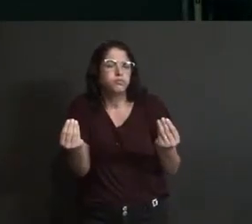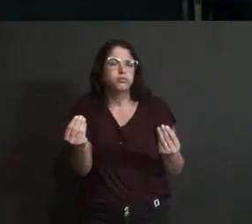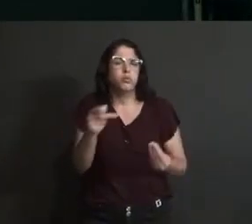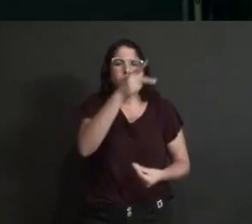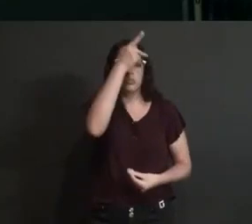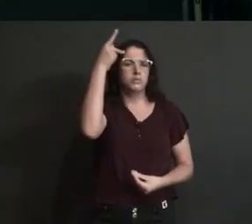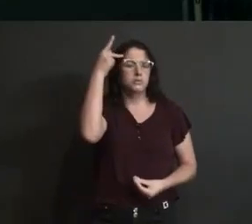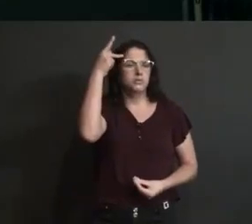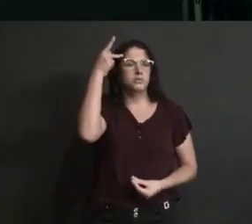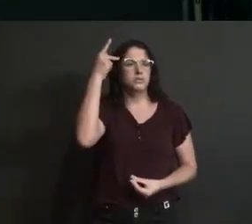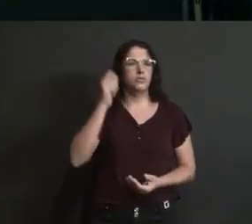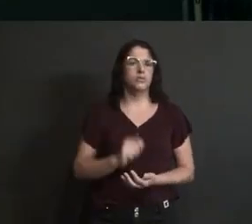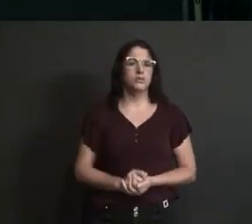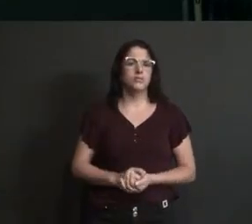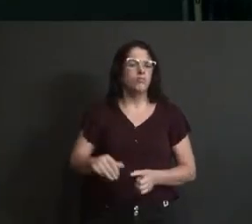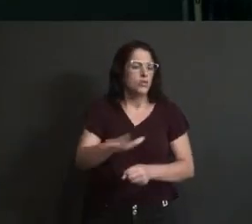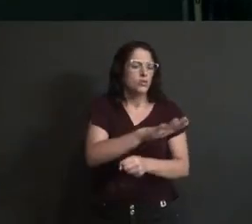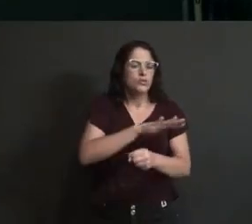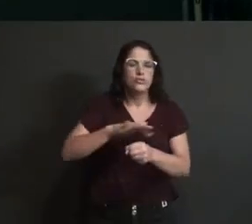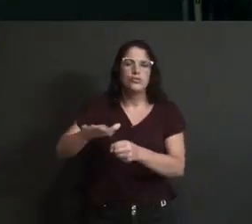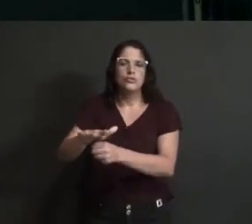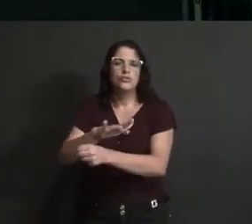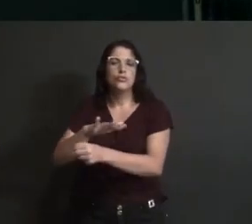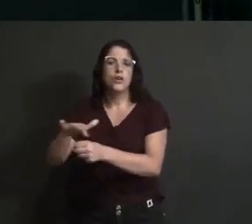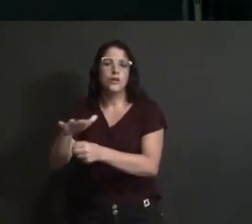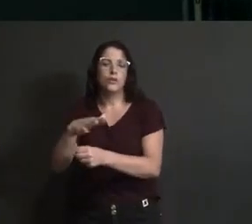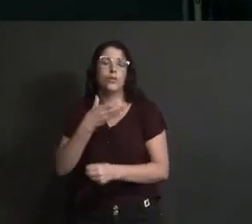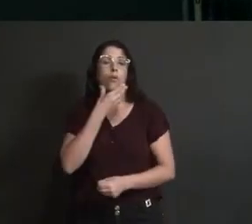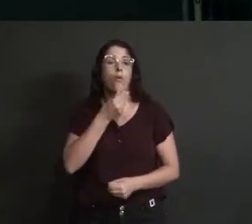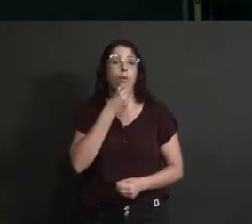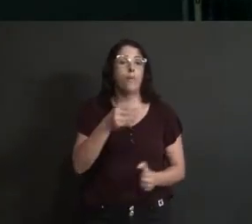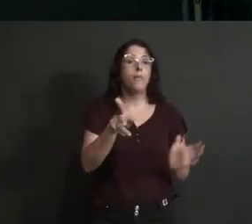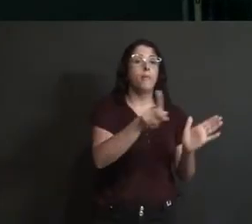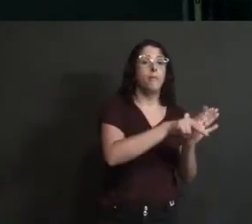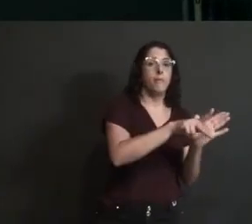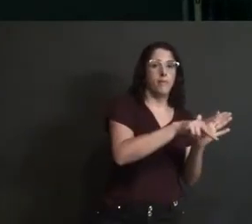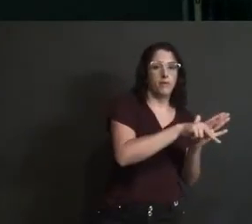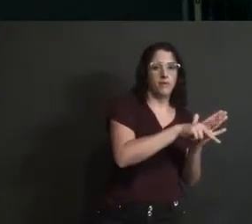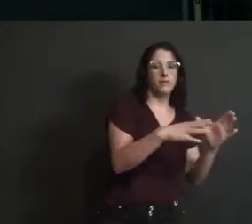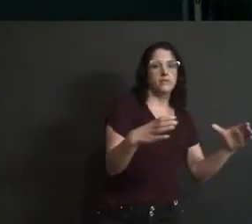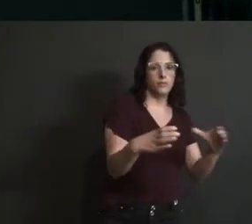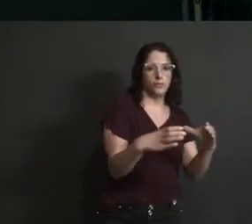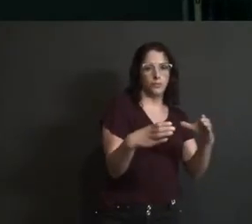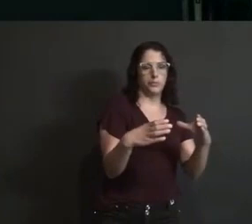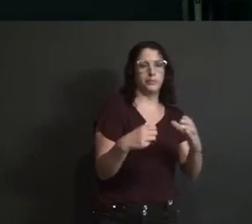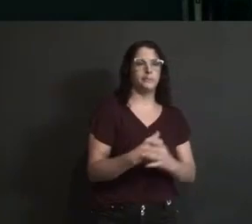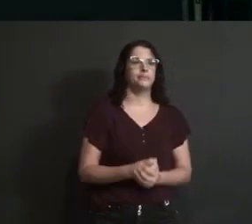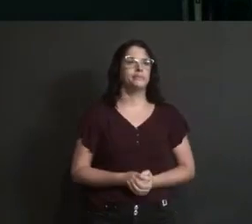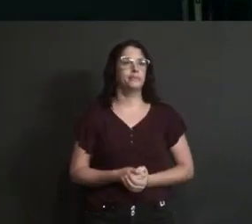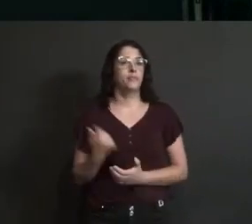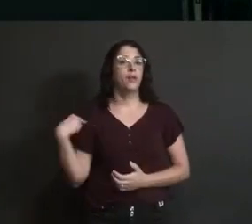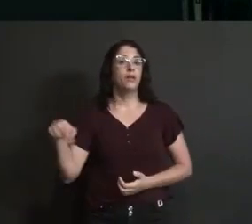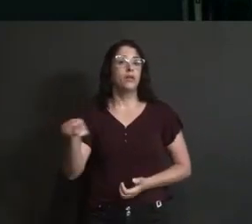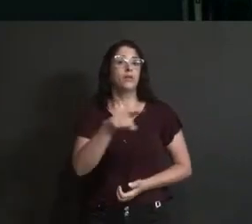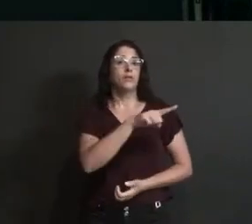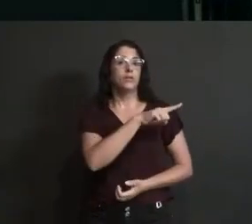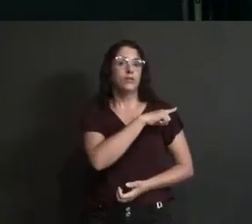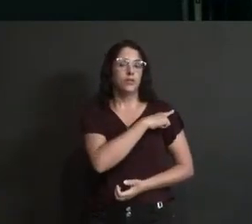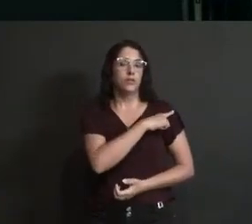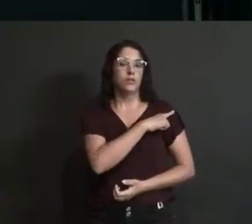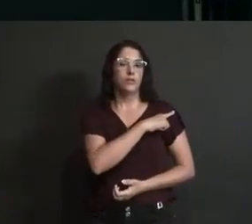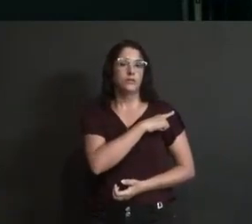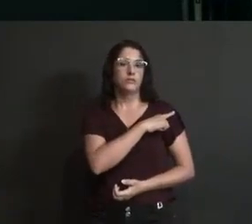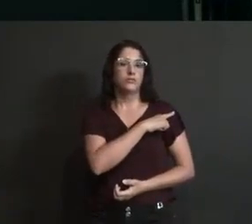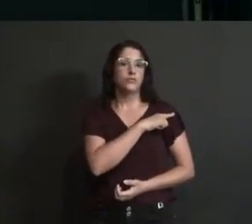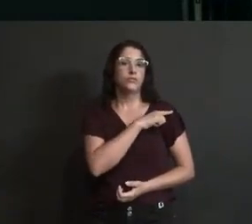de associações que estão fazendo parte desse movimento. E nós fomos convidados para isso desde